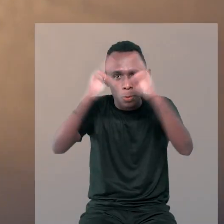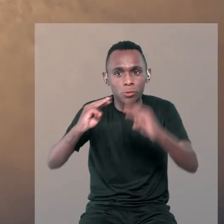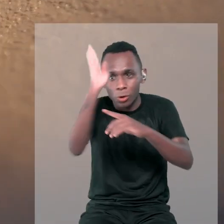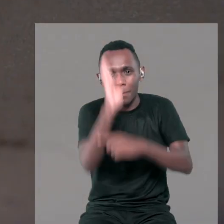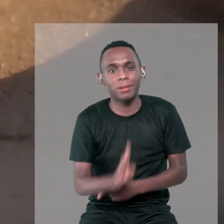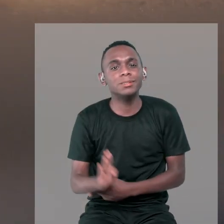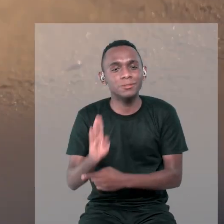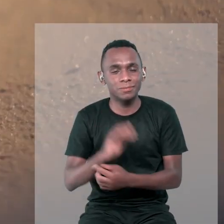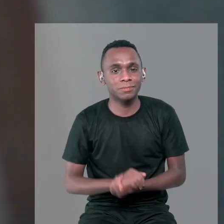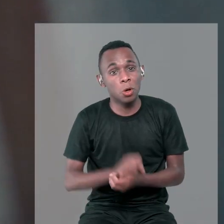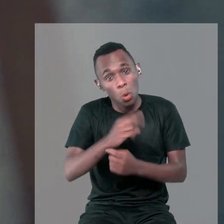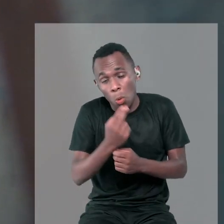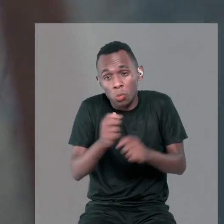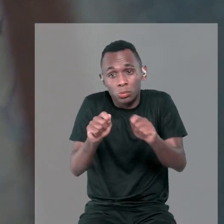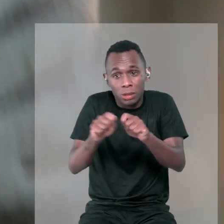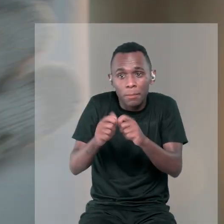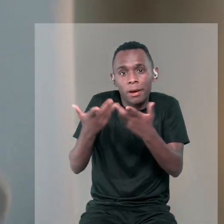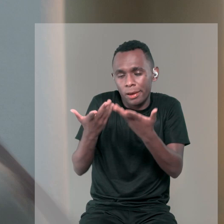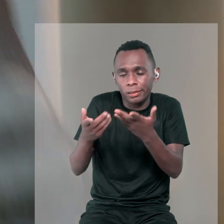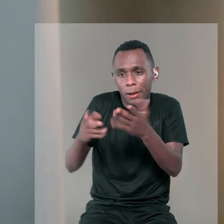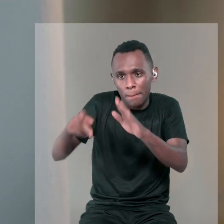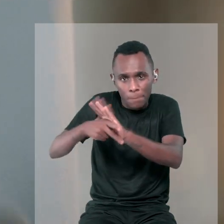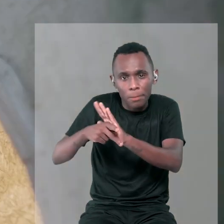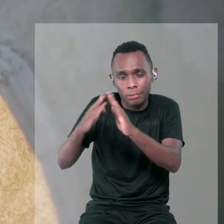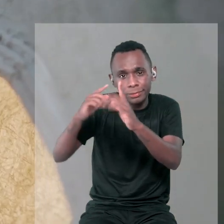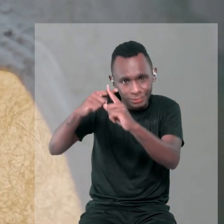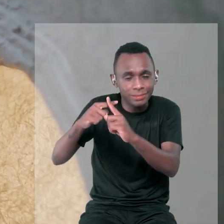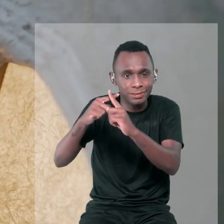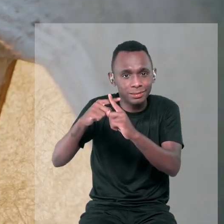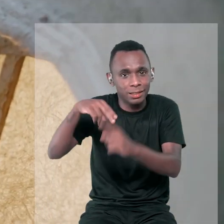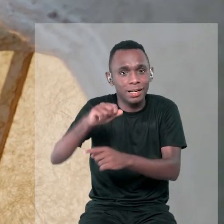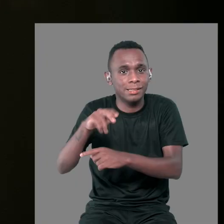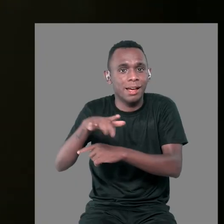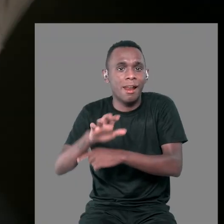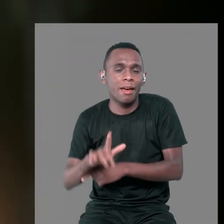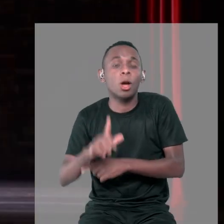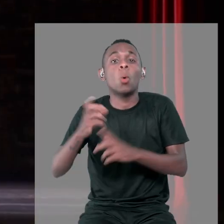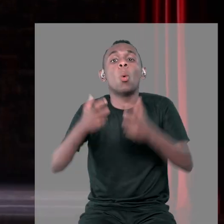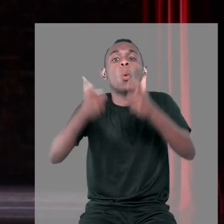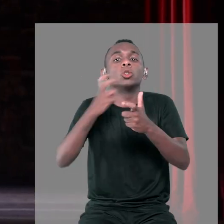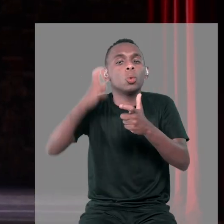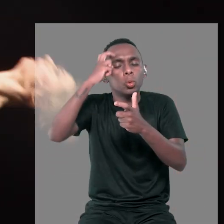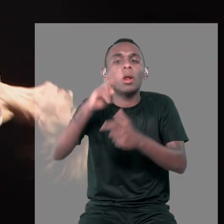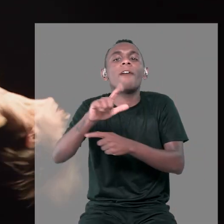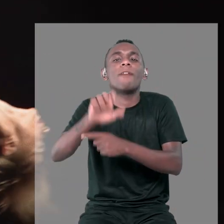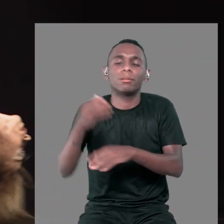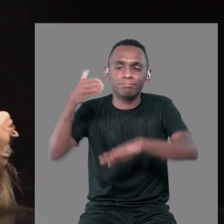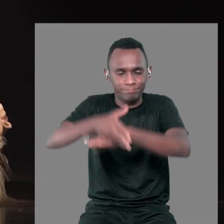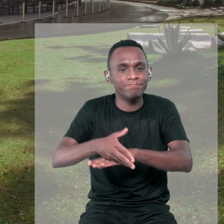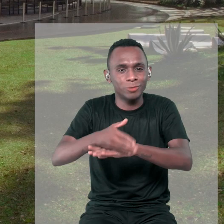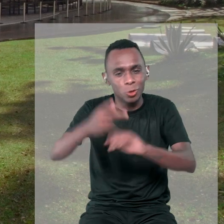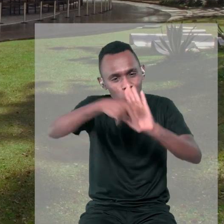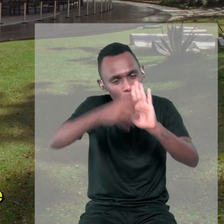Restauração do Museu Nacional ou da Cripta da Basílica de Nazaré. Onde tem cultura, a Vale